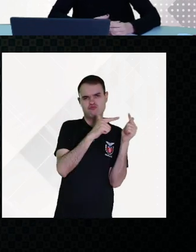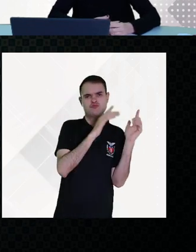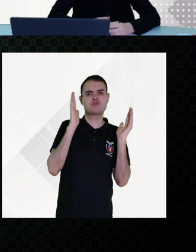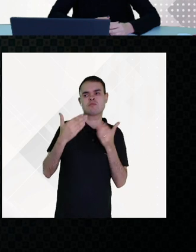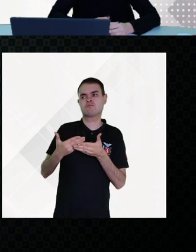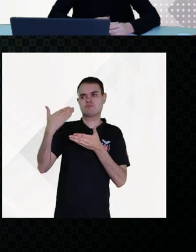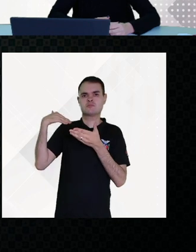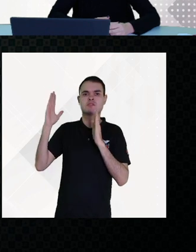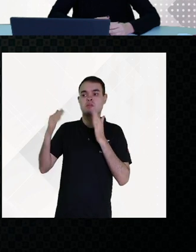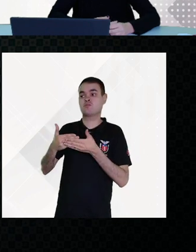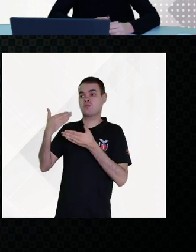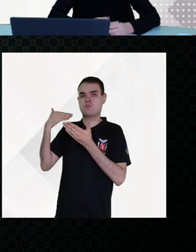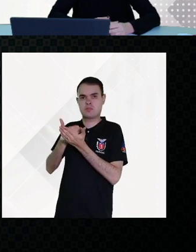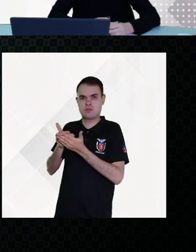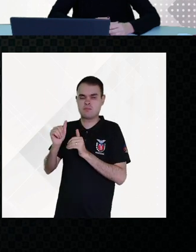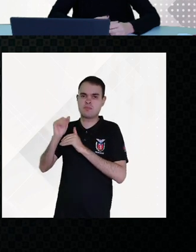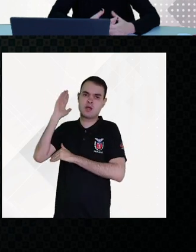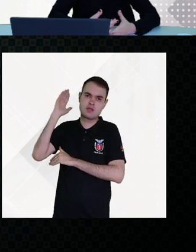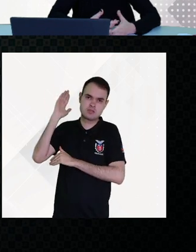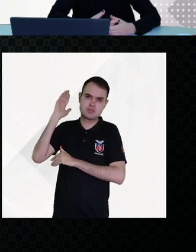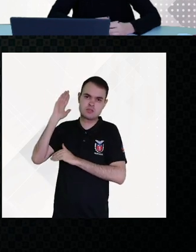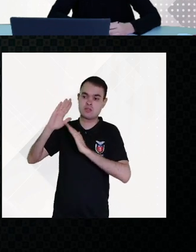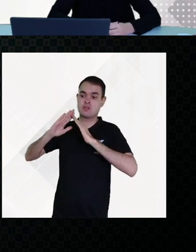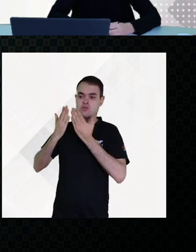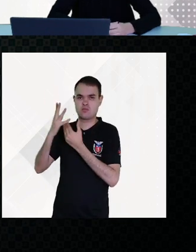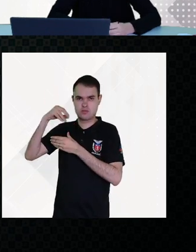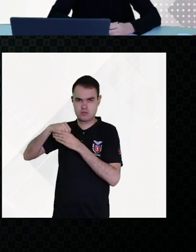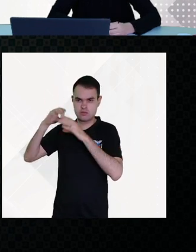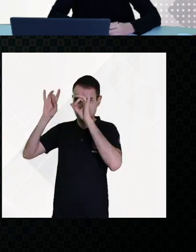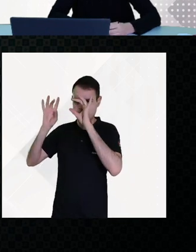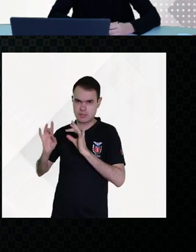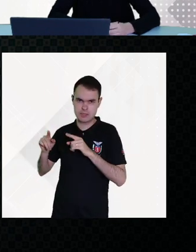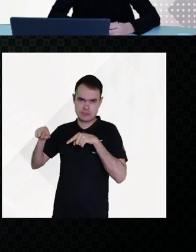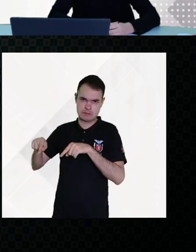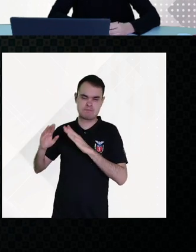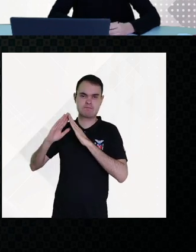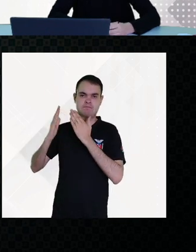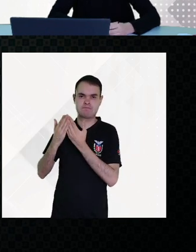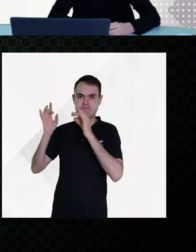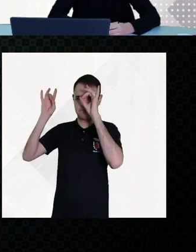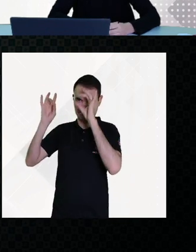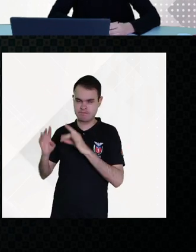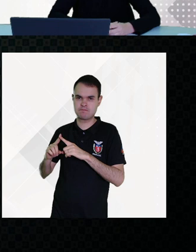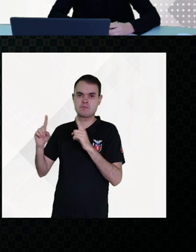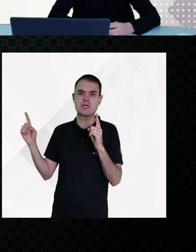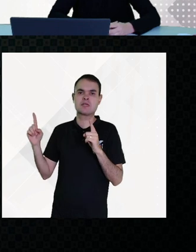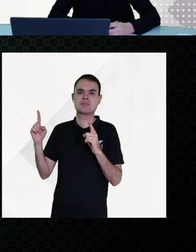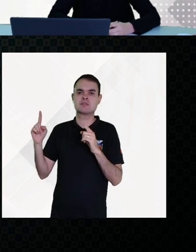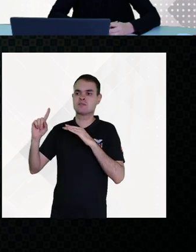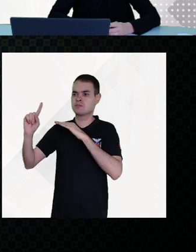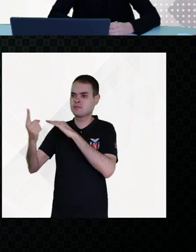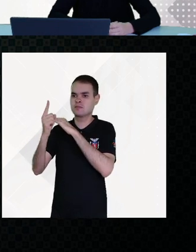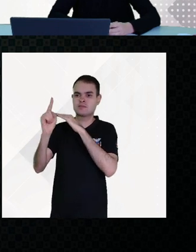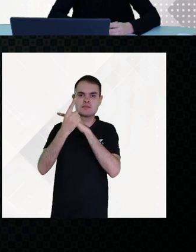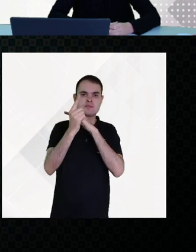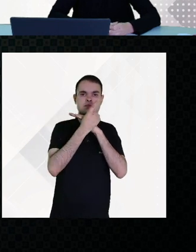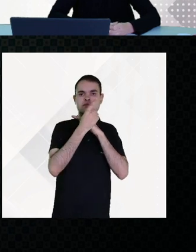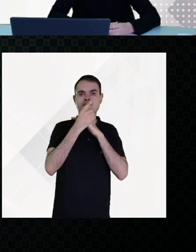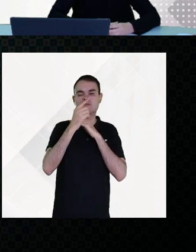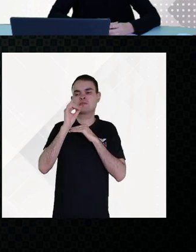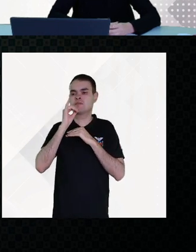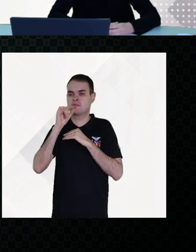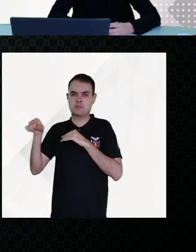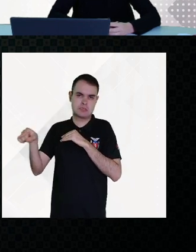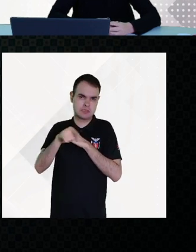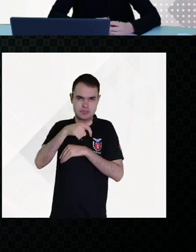terapia ocupacional trabalhava mais na educação, nas escolas especiais. Né? De clientes aí, e no caso